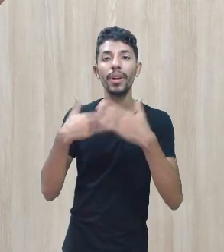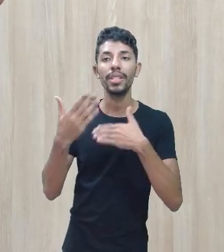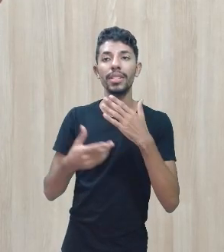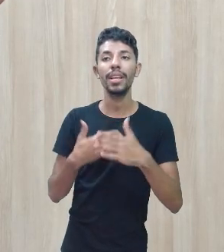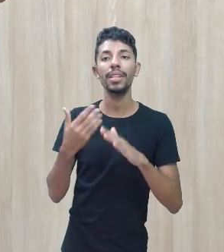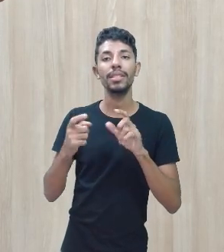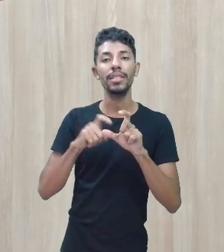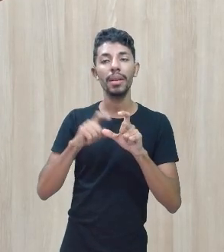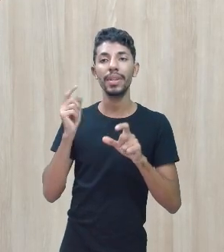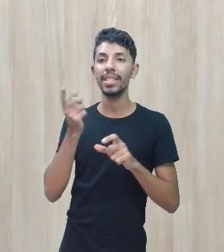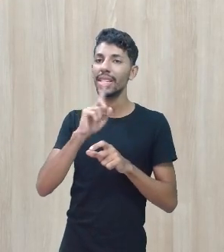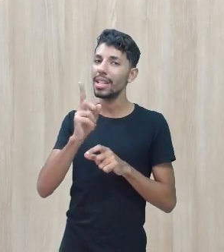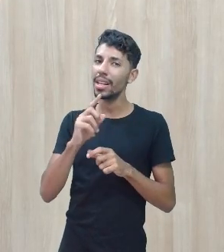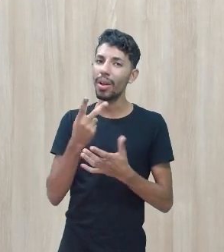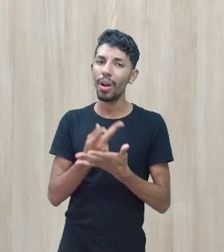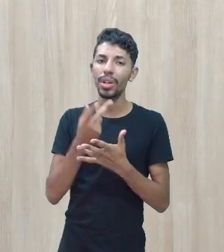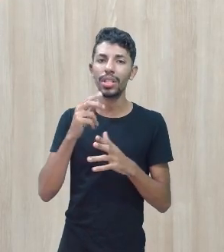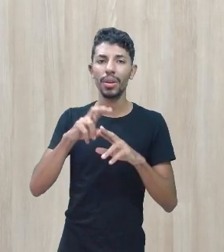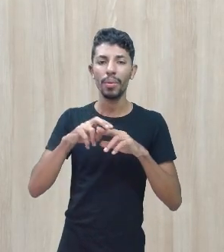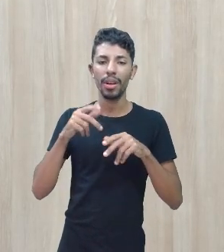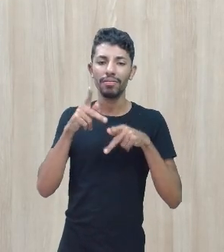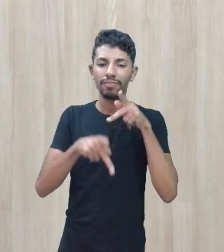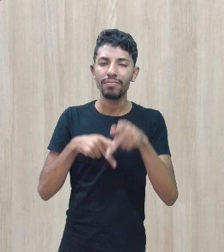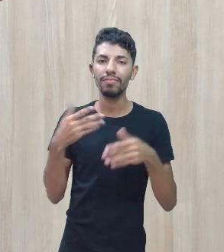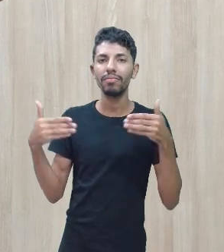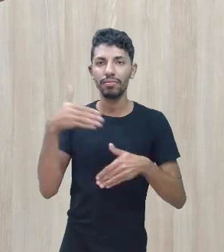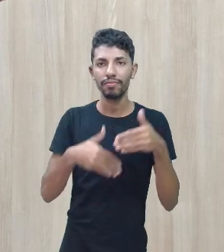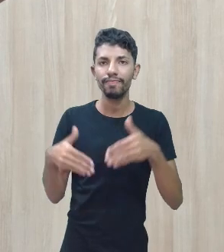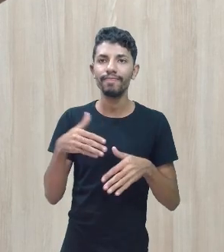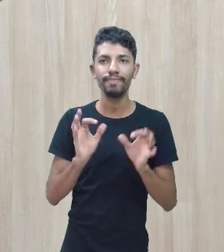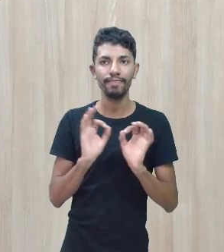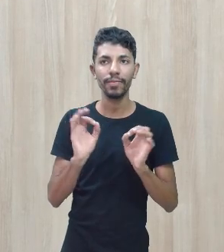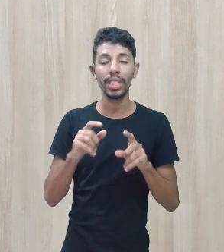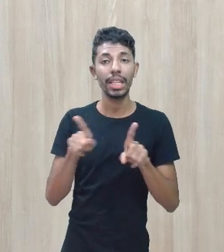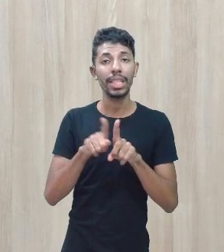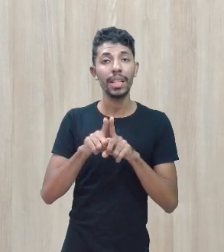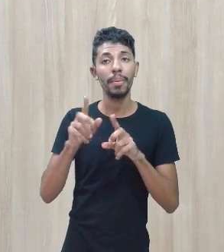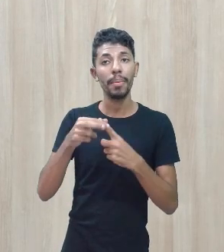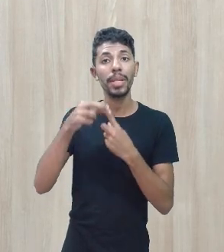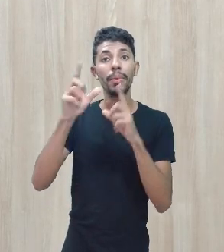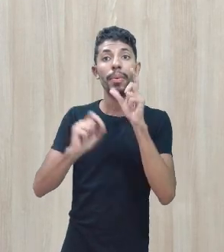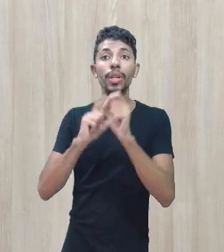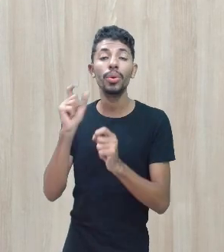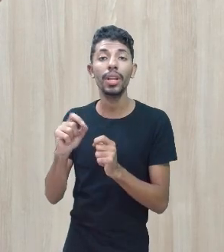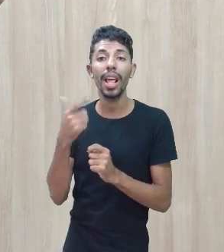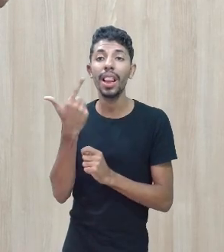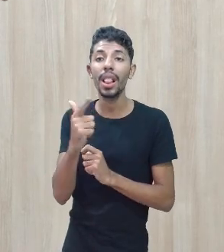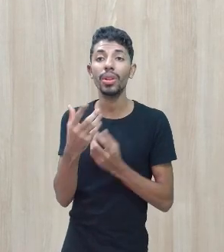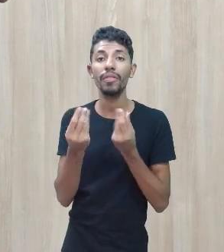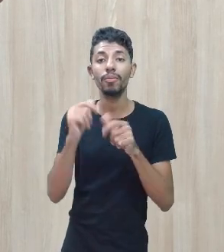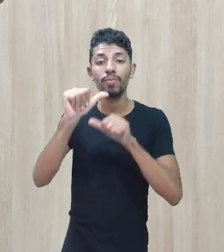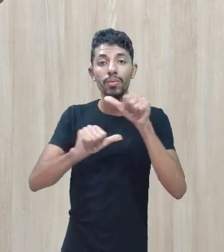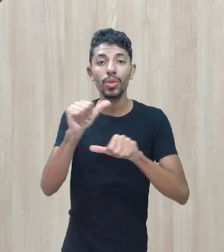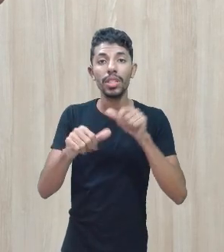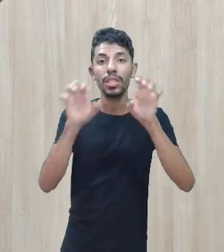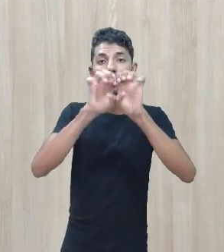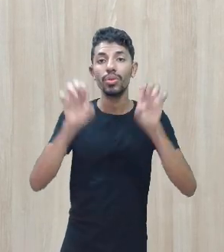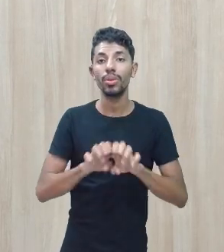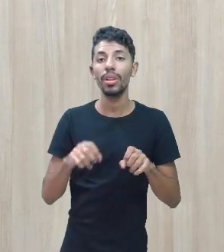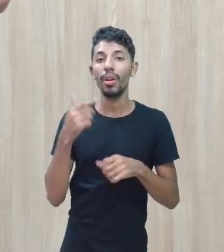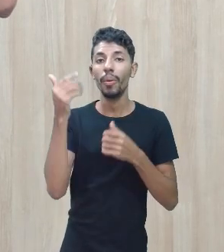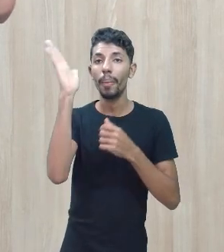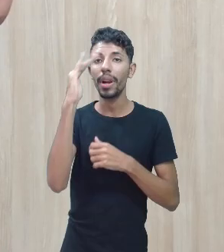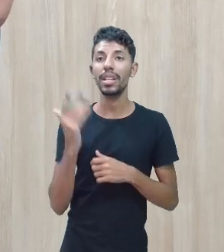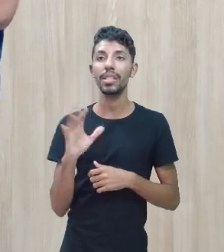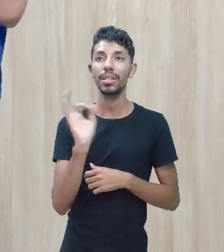participação de fato popular, apesar das representações, e principalmente não houveram grandes mudanças estruturais no Brasil, como a